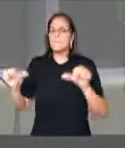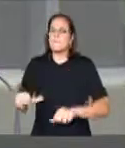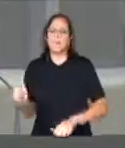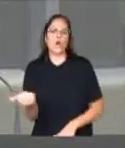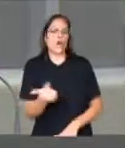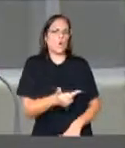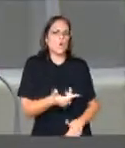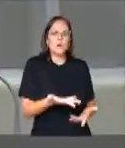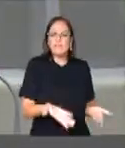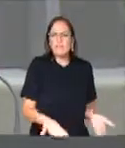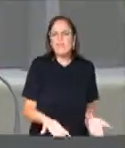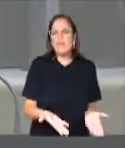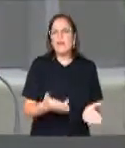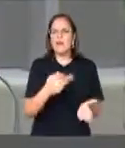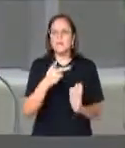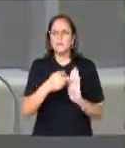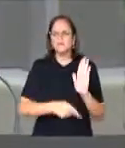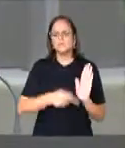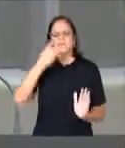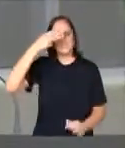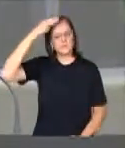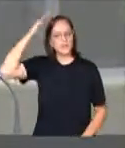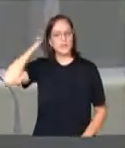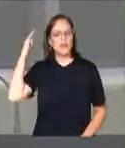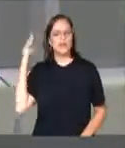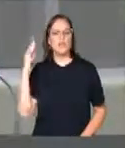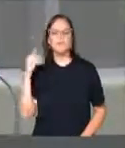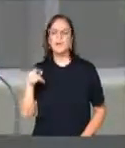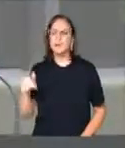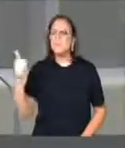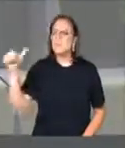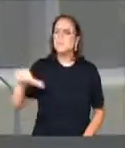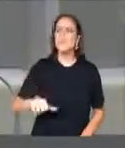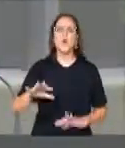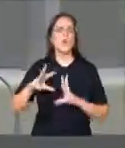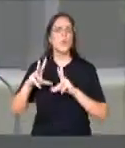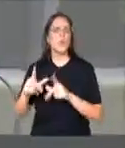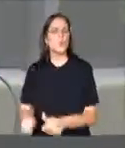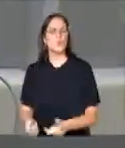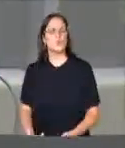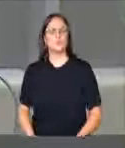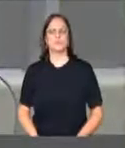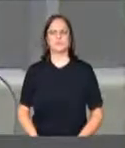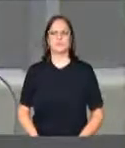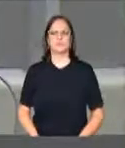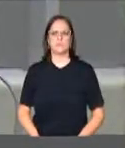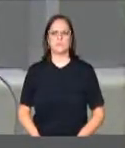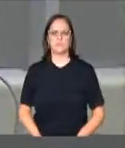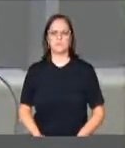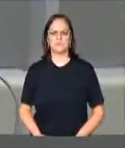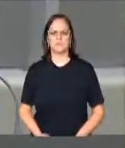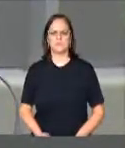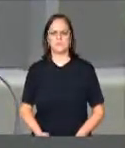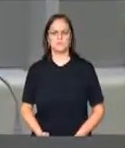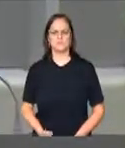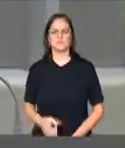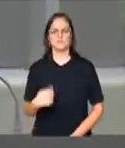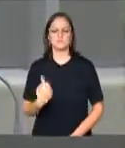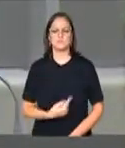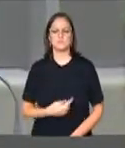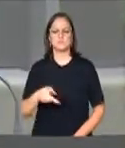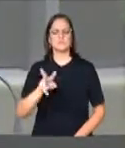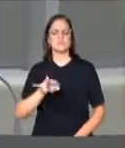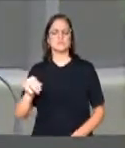é pior conseguiu piorar em todos os sentidos e nós vamos fazer esse debate com a profundidade